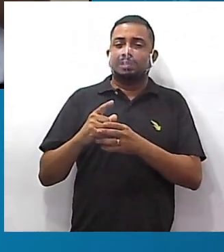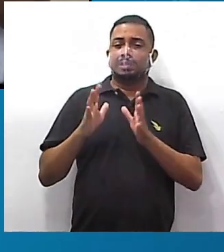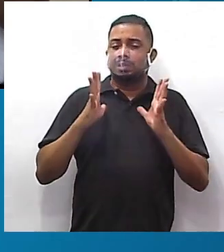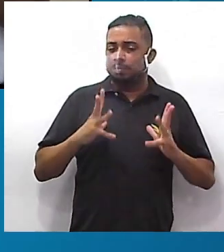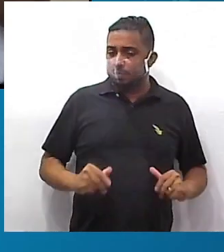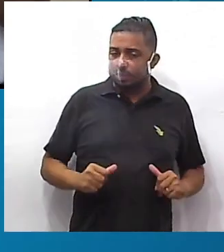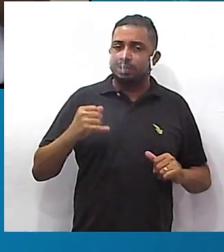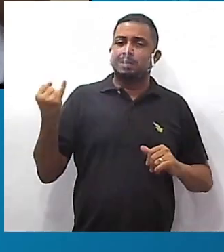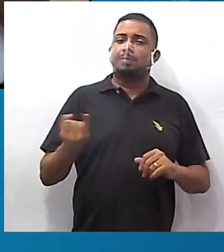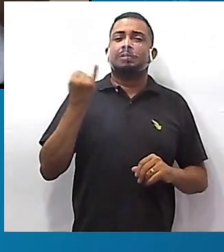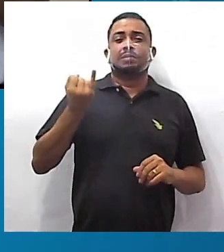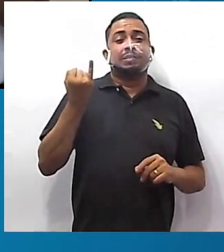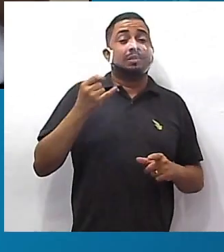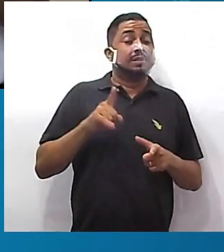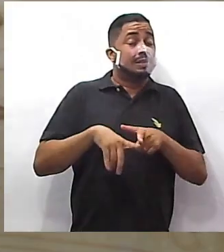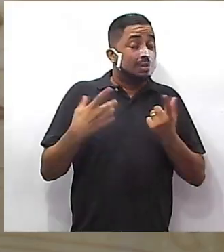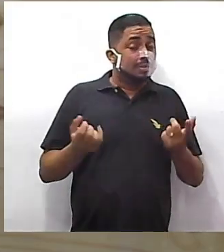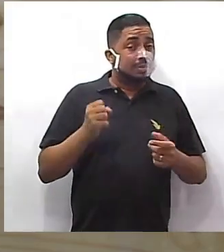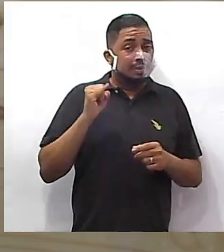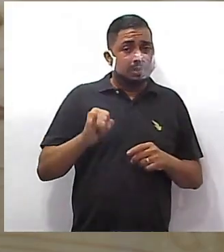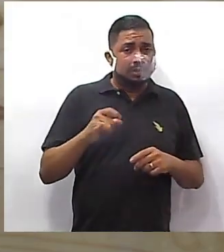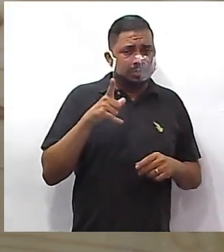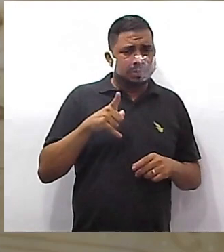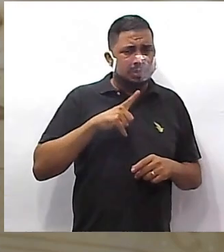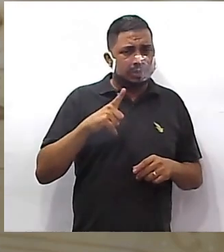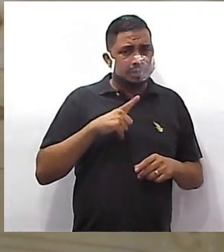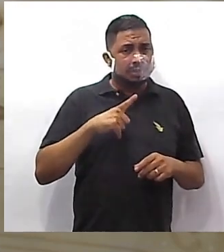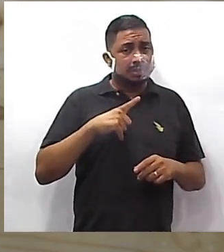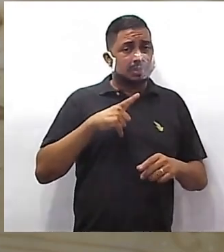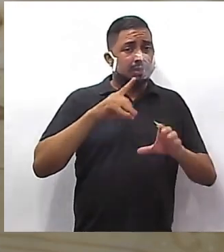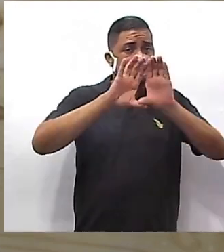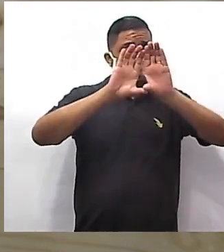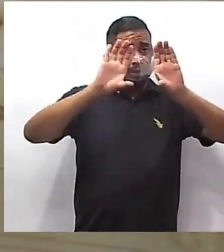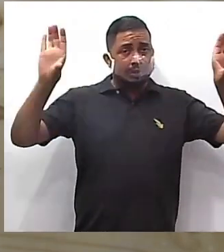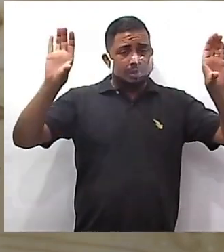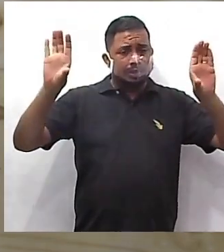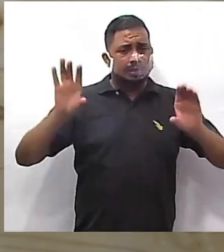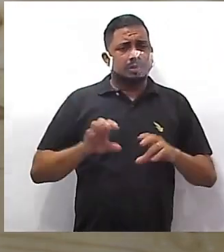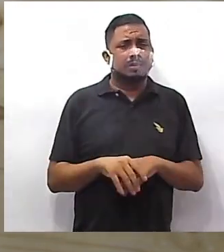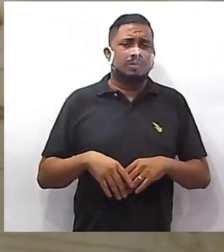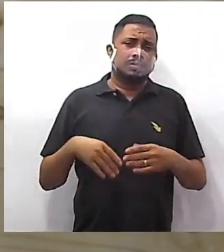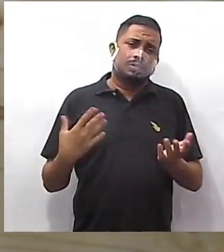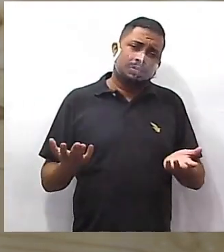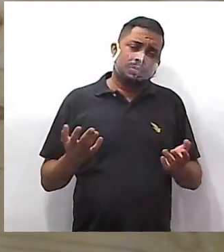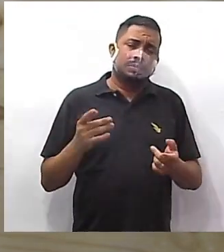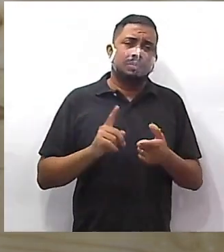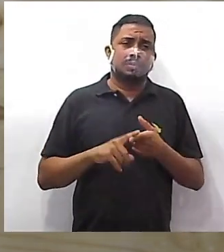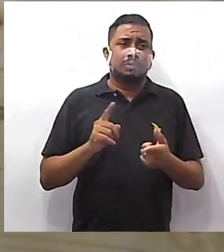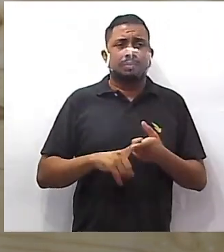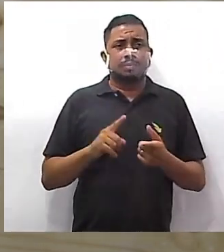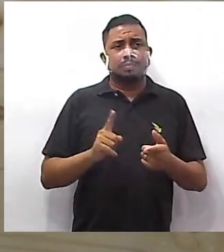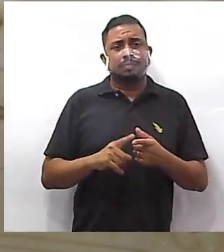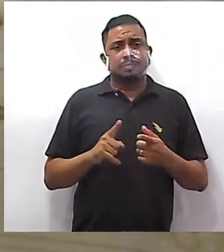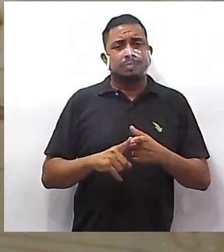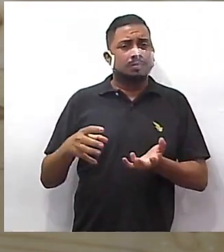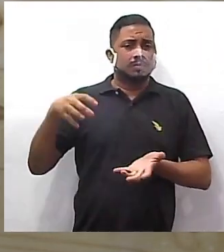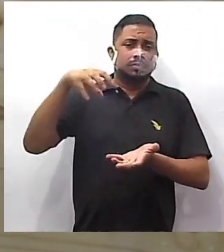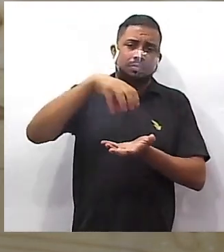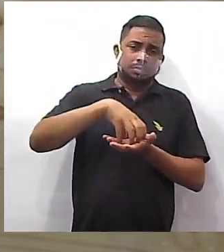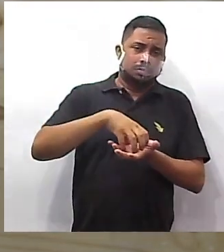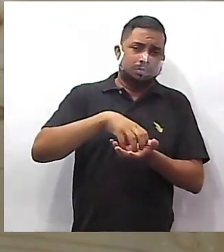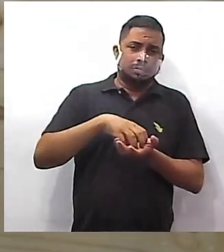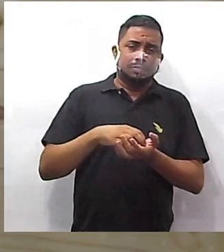importante, né? Então, se você tem ar-condicionados isolados, ou até mesmo em centrais